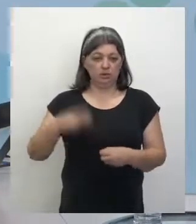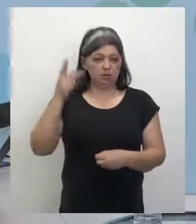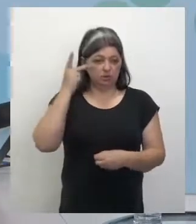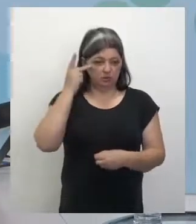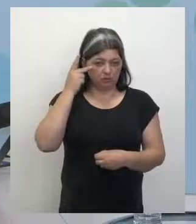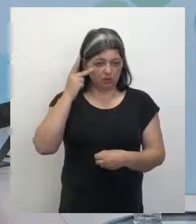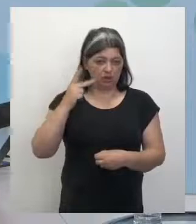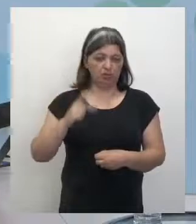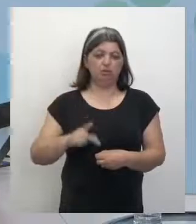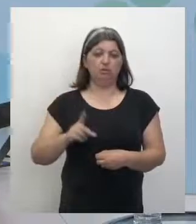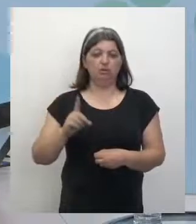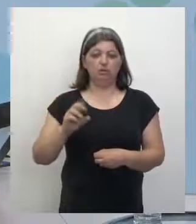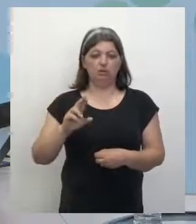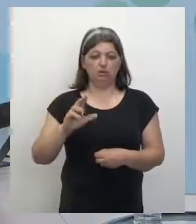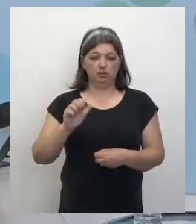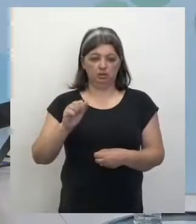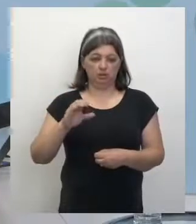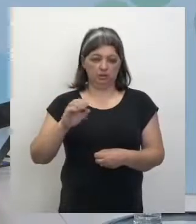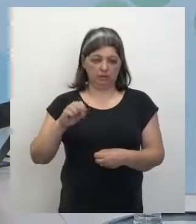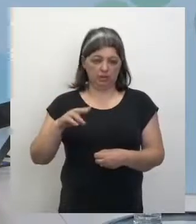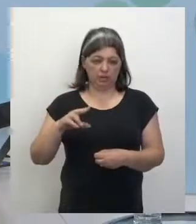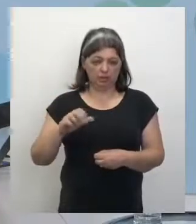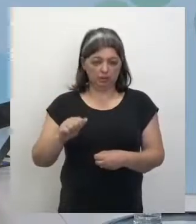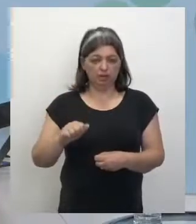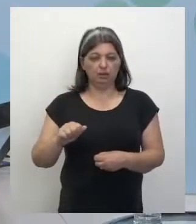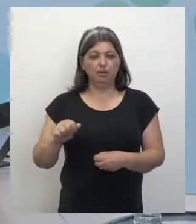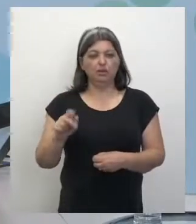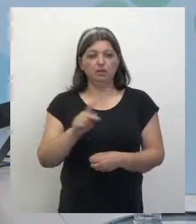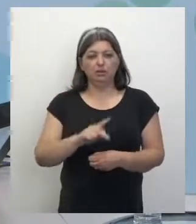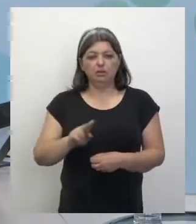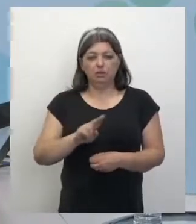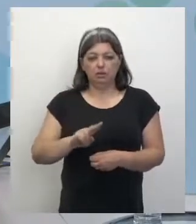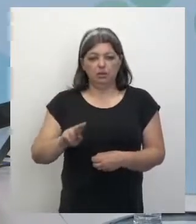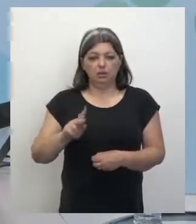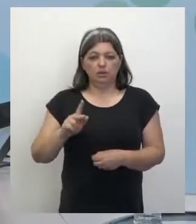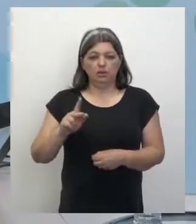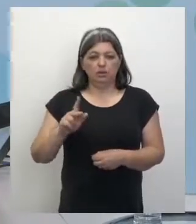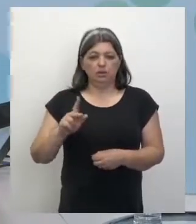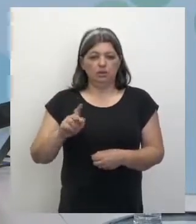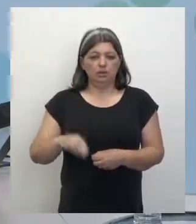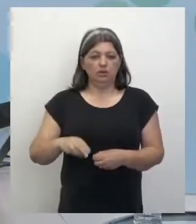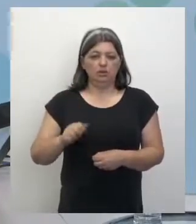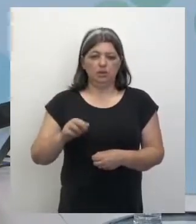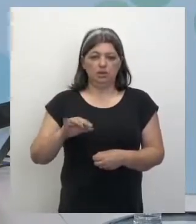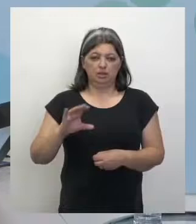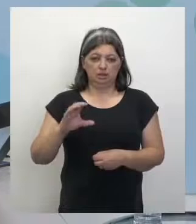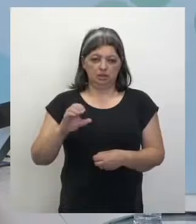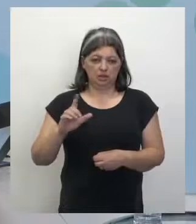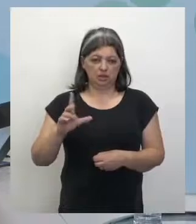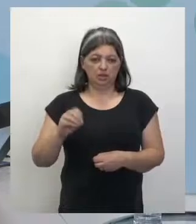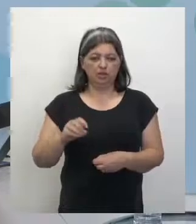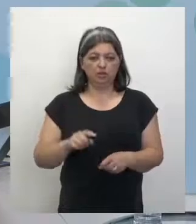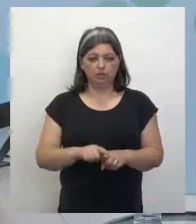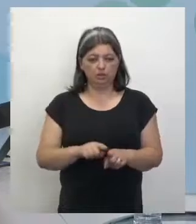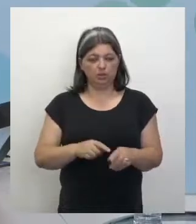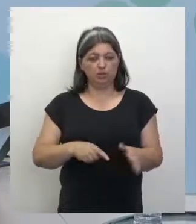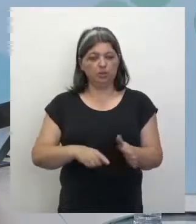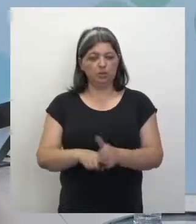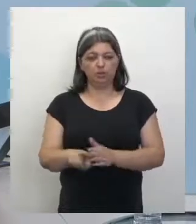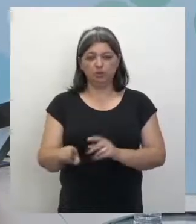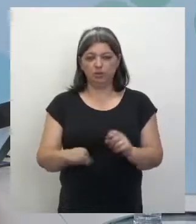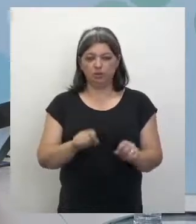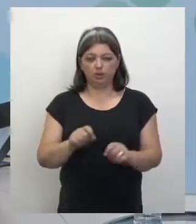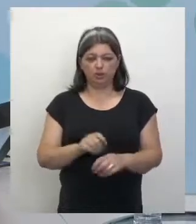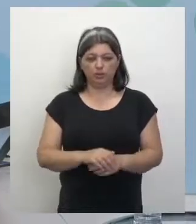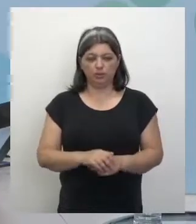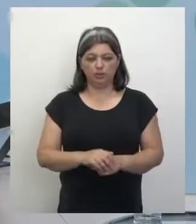é Marcelo Mansano. Eu gostaria em primeiro lugar, então, de apresentá-lo e também de perguntar, né, para o